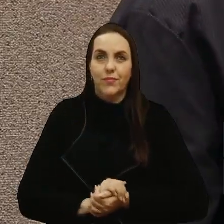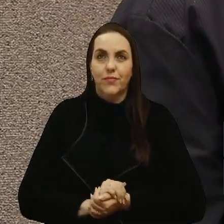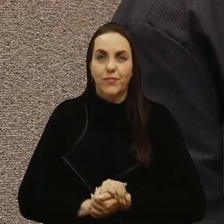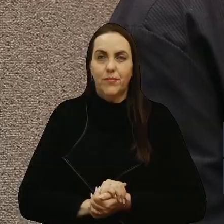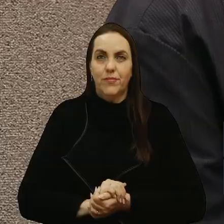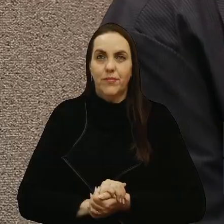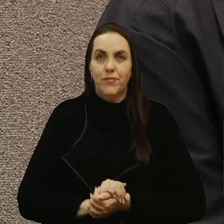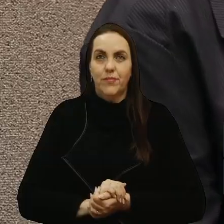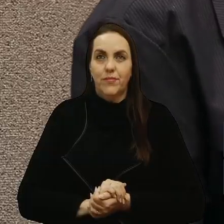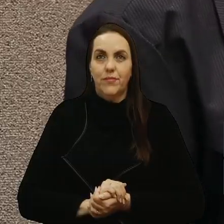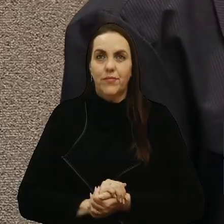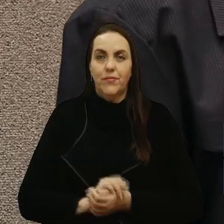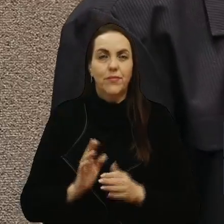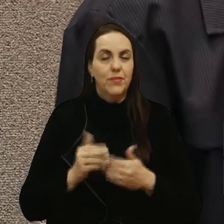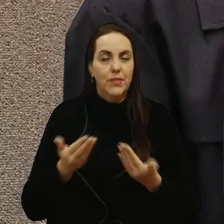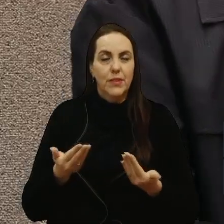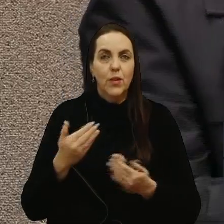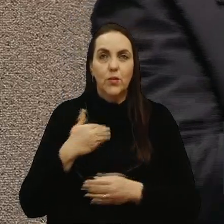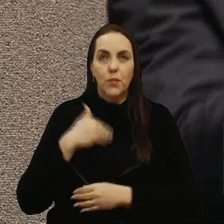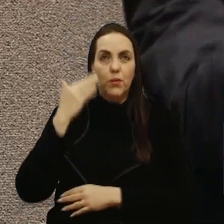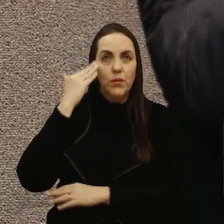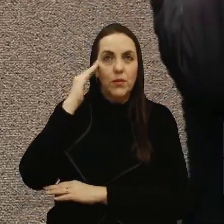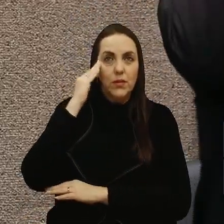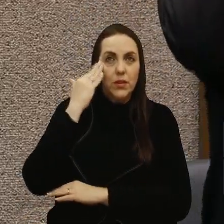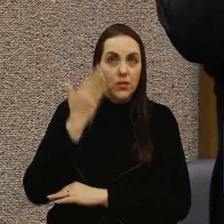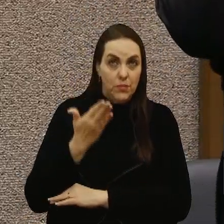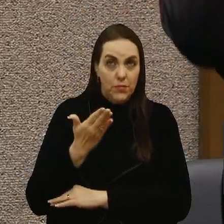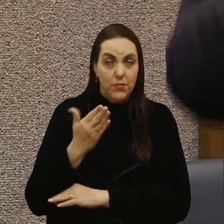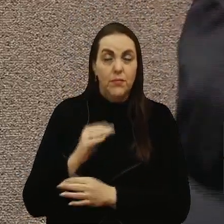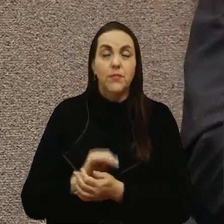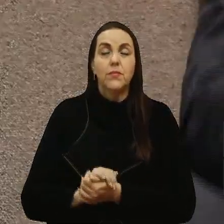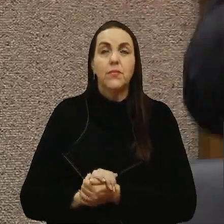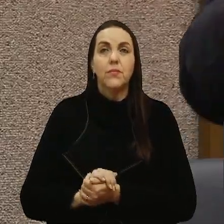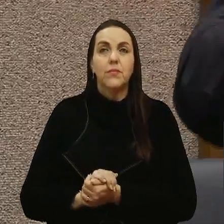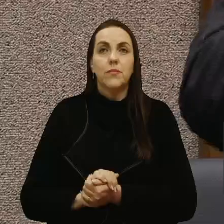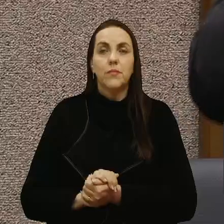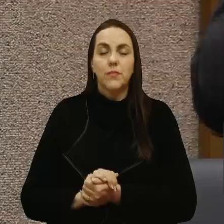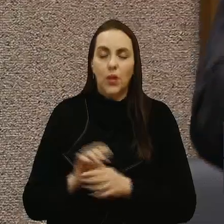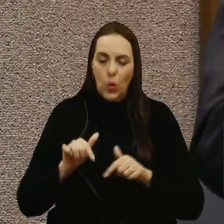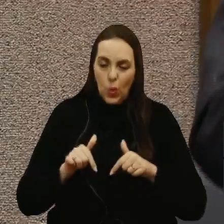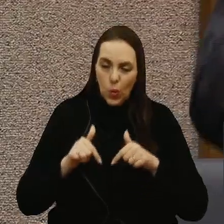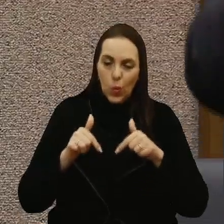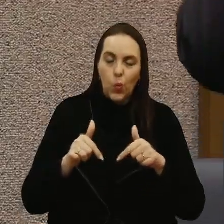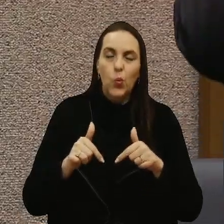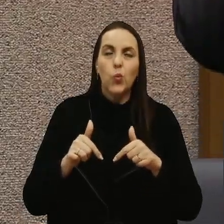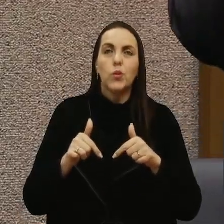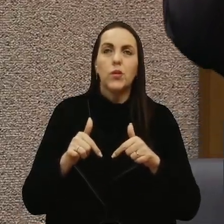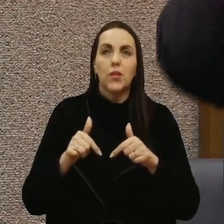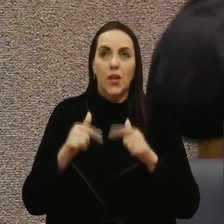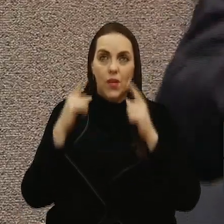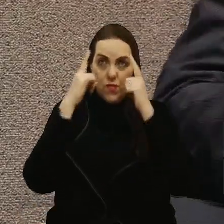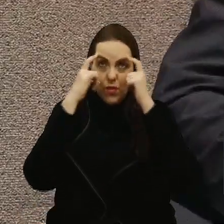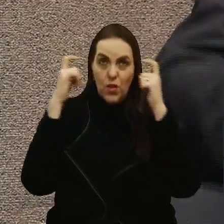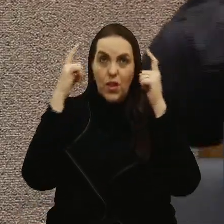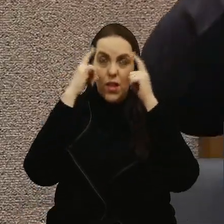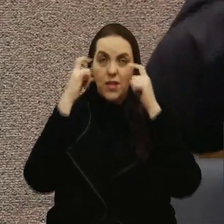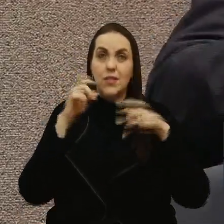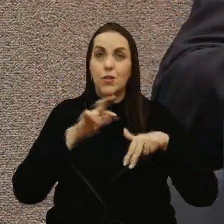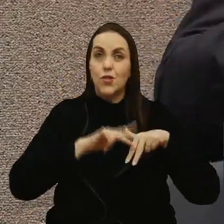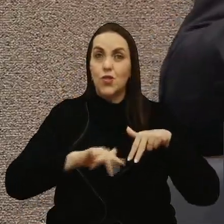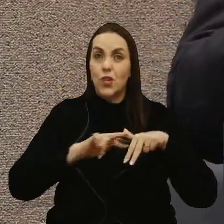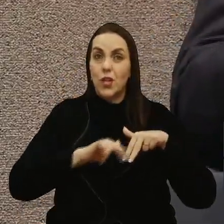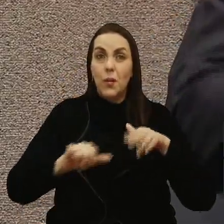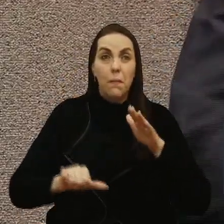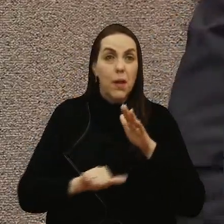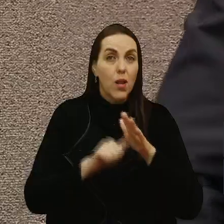Então, a Maria da Penha, na minha concepção, que combate a violência de gênero, é a melhor lei que foi